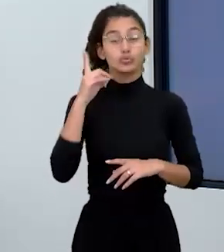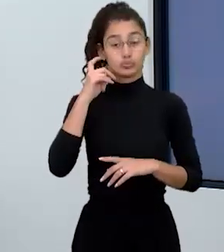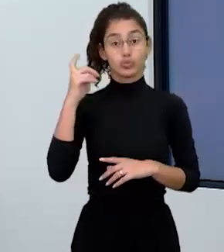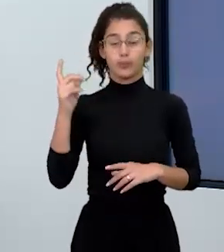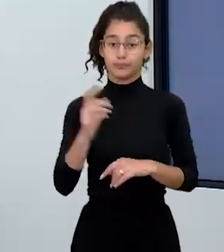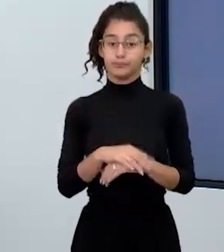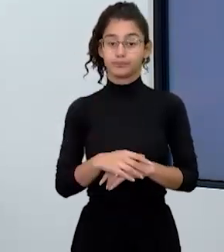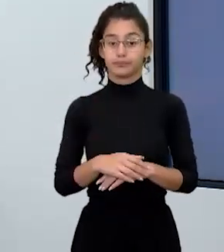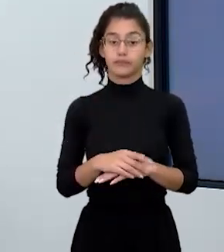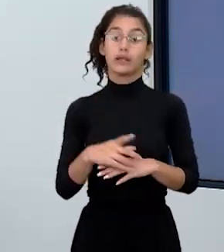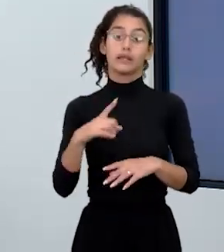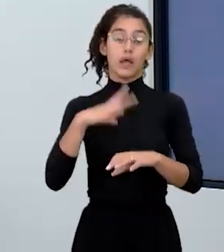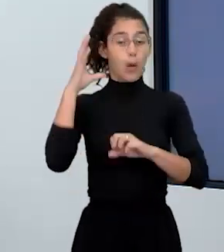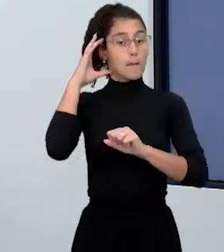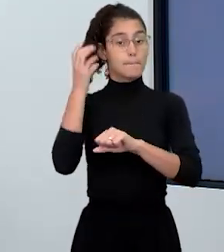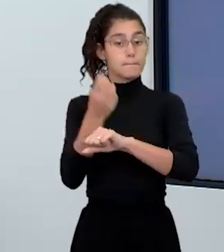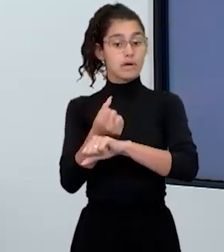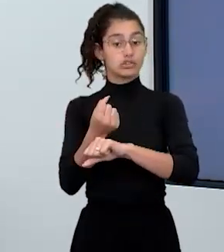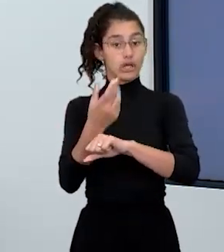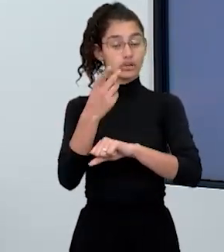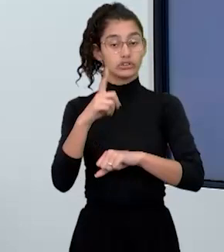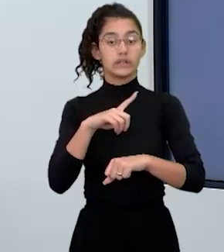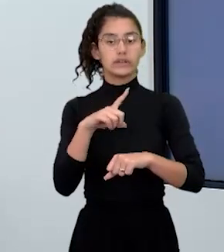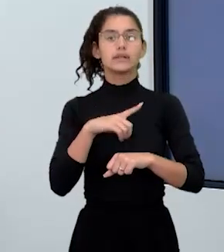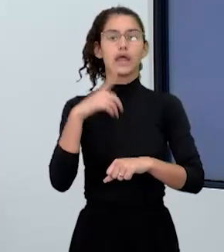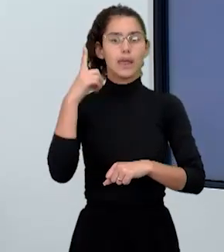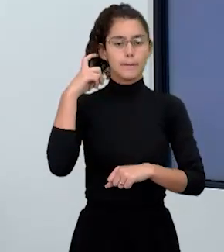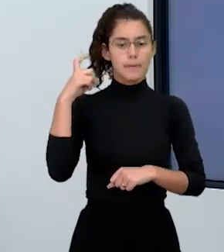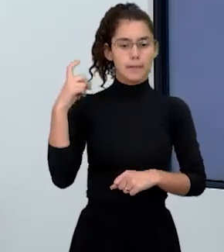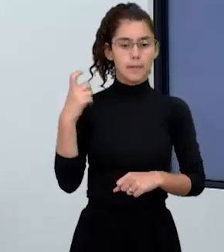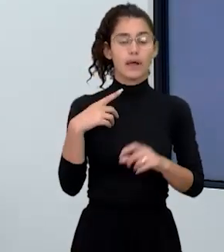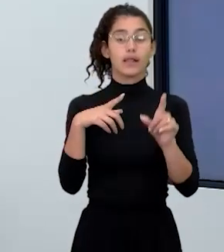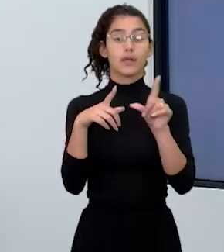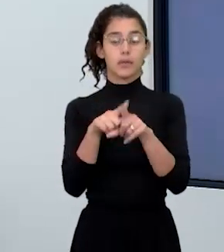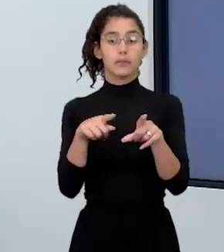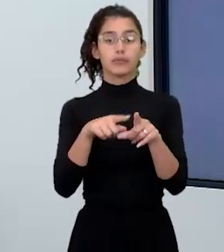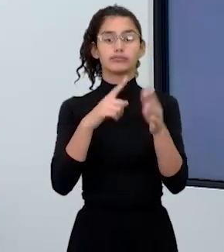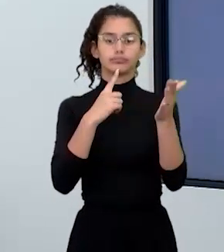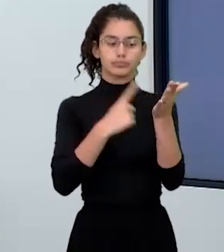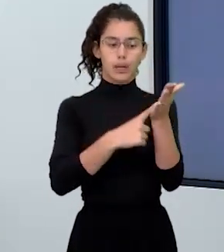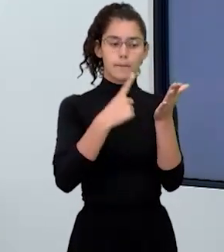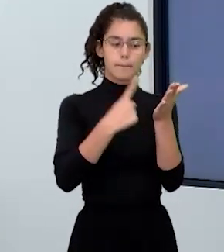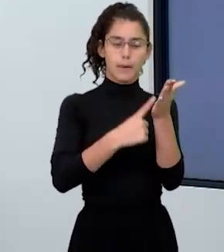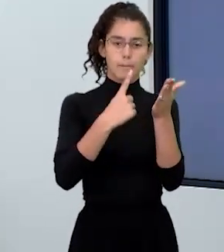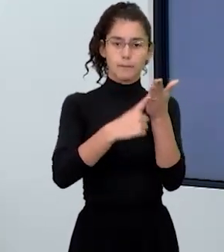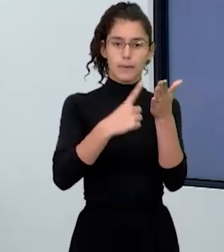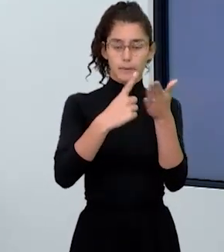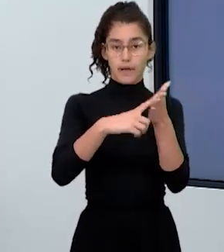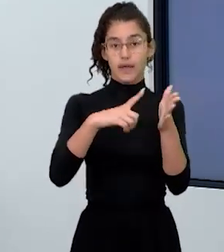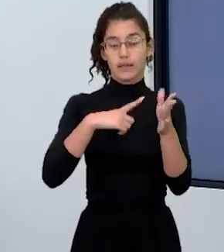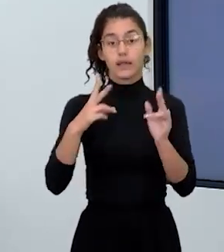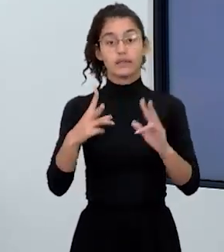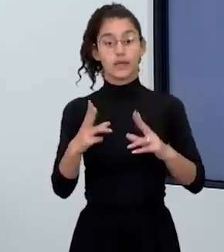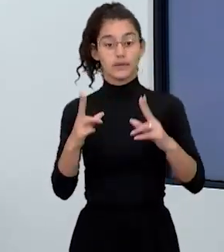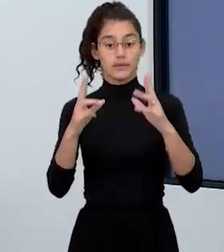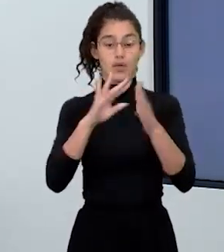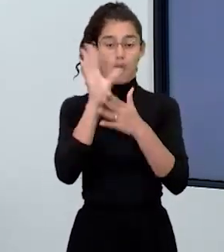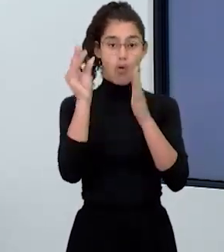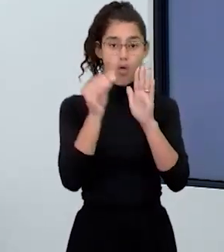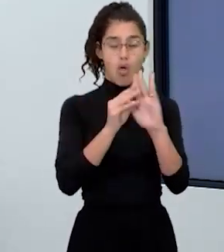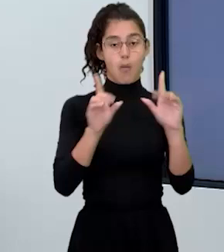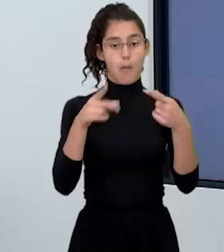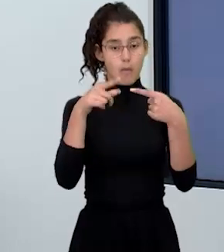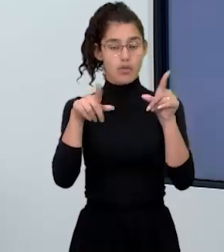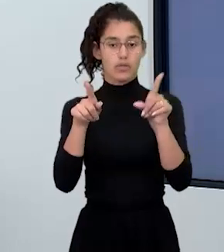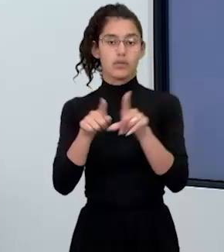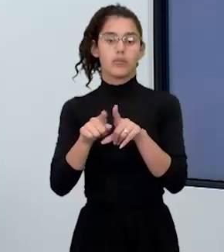sonoros. Então, há alguns podcasts que nós temos aí alguns efeitos sonoros, até mesmo para marcar essa pausa aí da edição, coloca-se uma